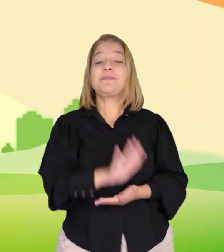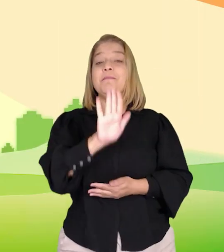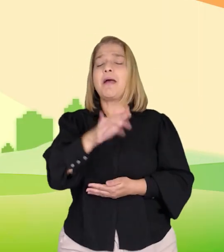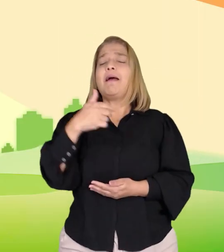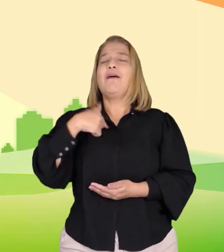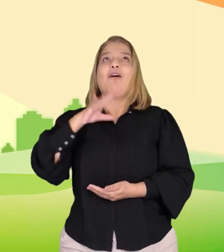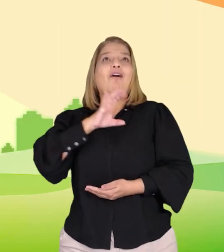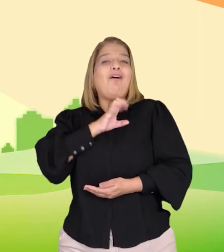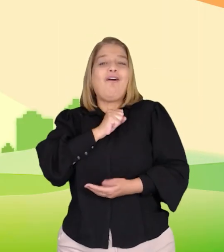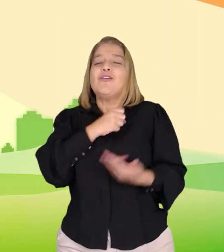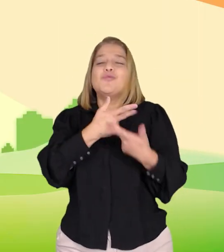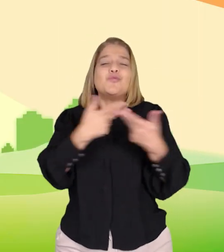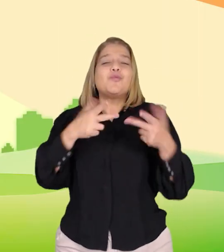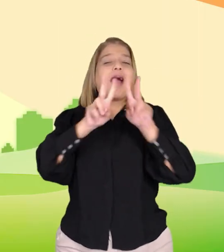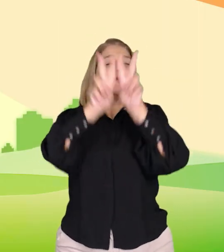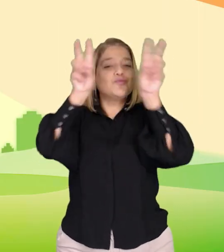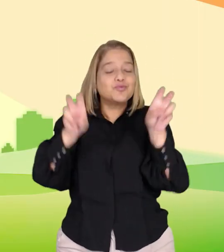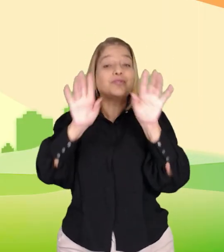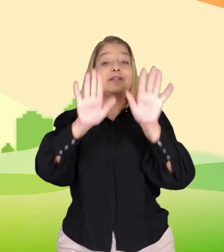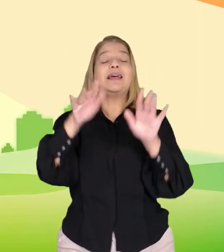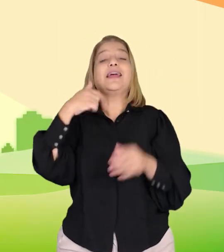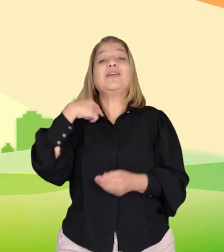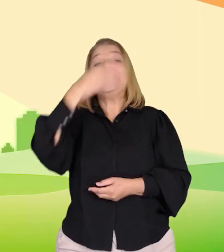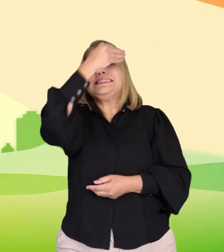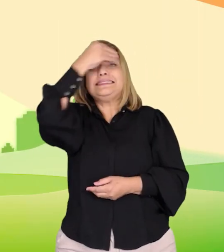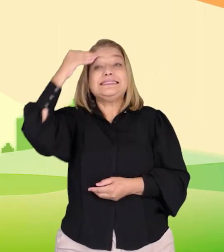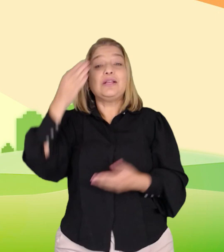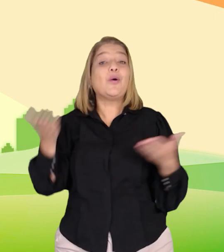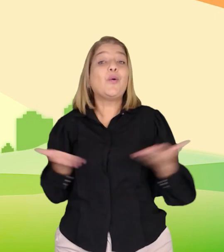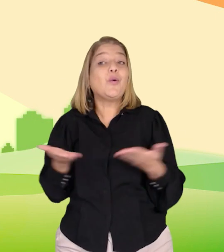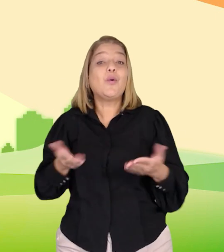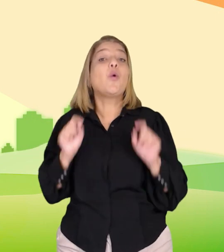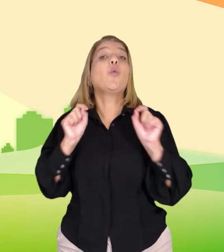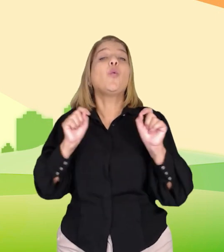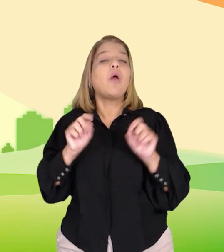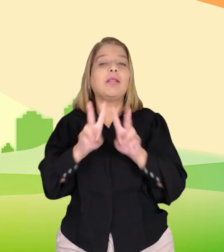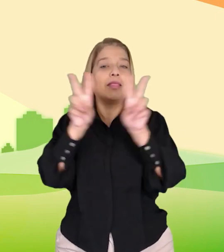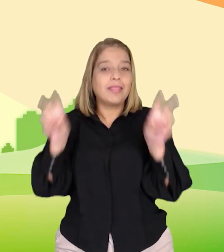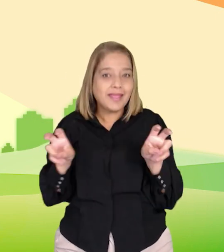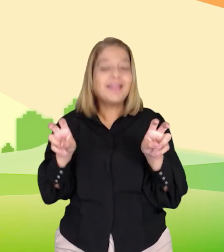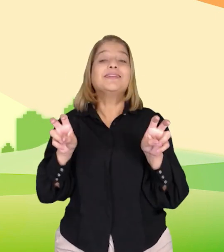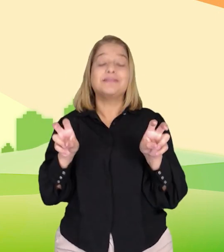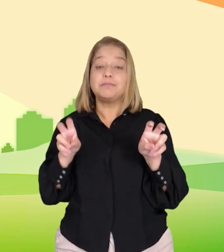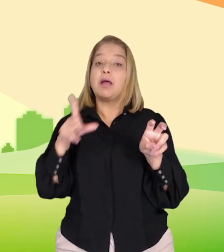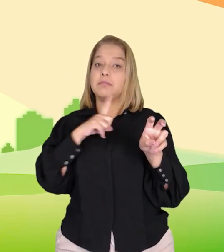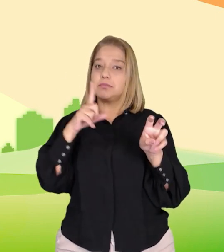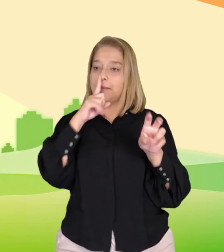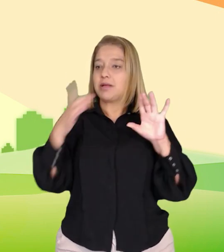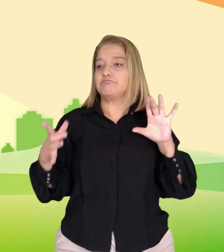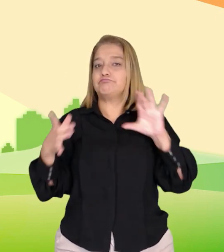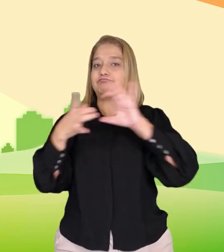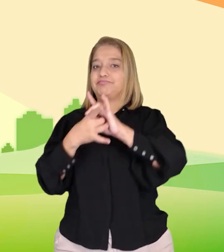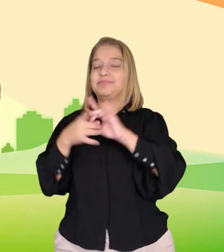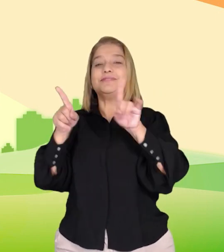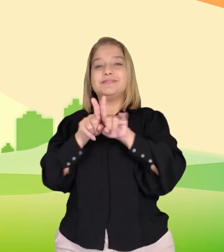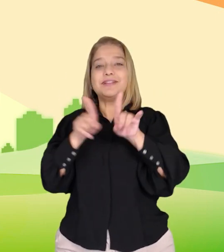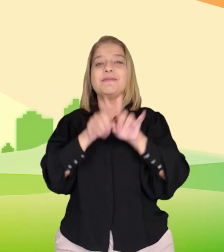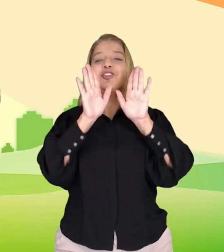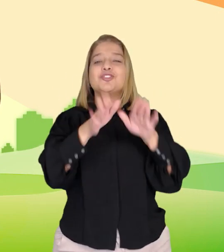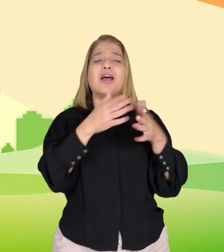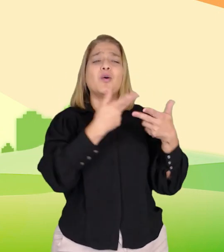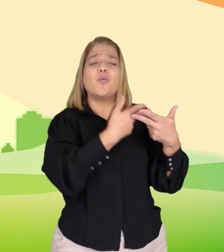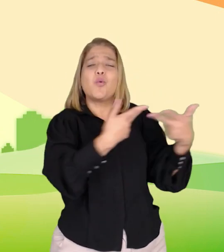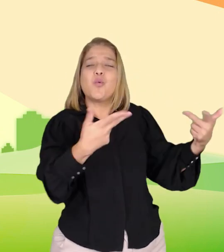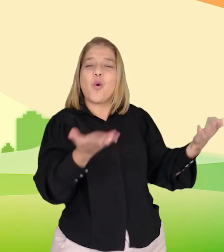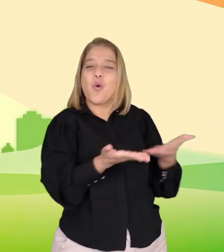empolgo falando. E até esqueço do tema de hoje, que também está relacionado a tudo que falamos